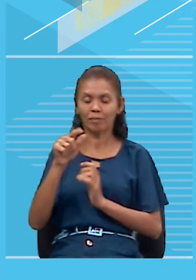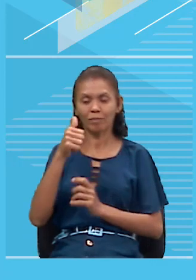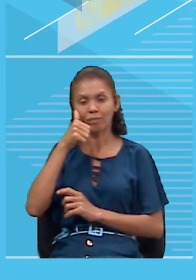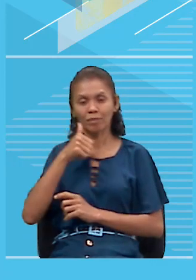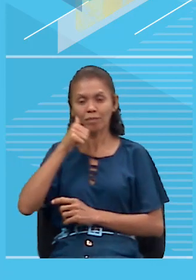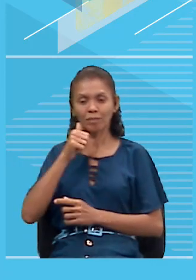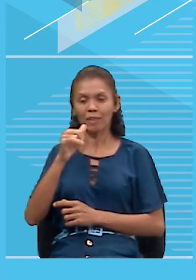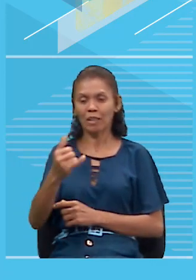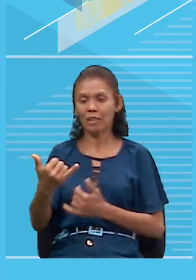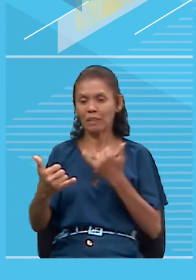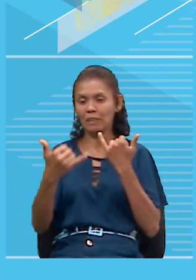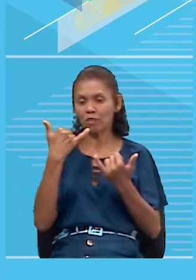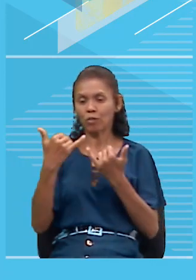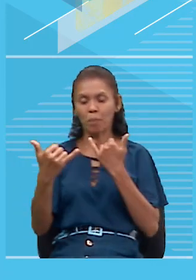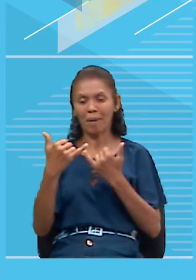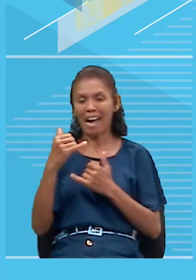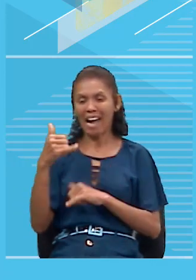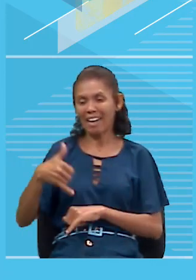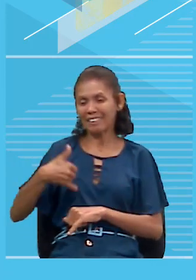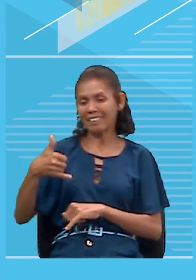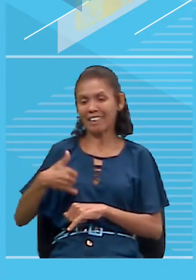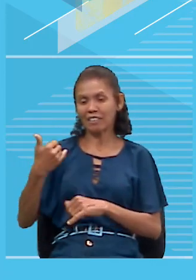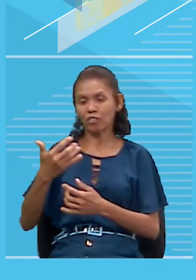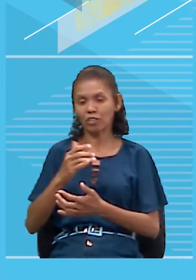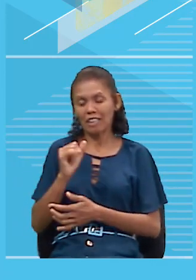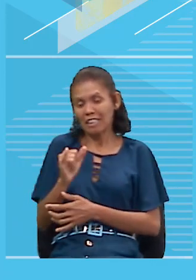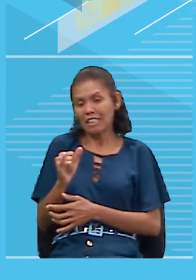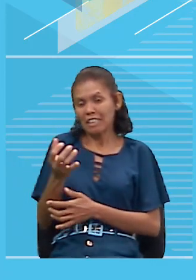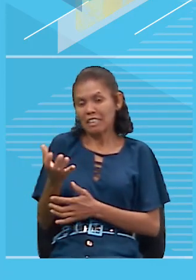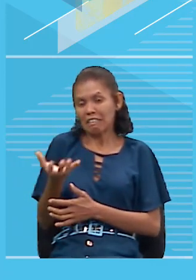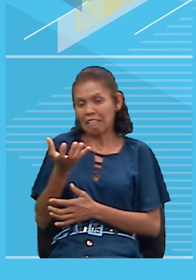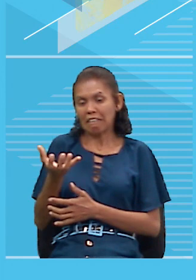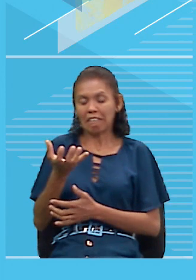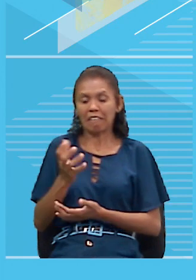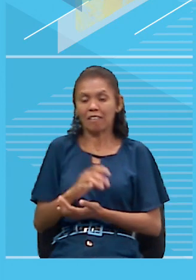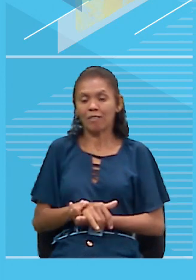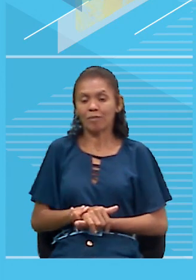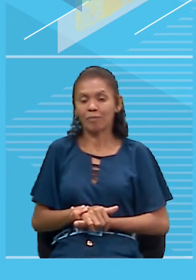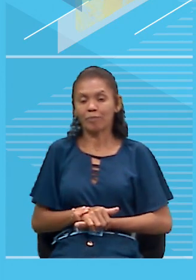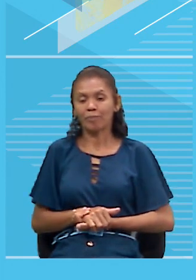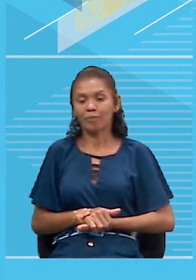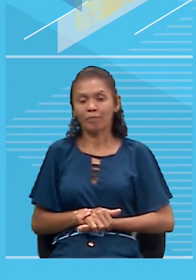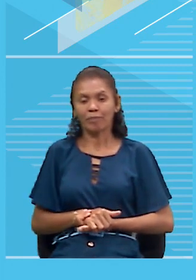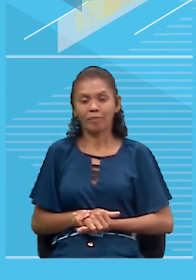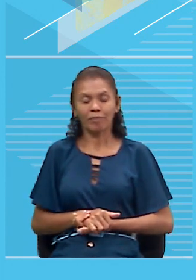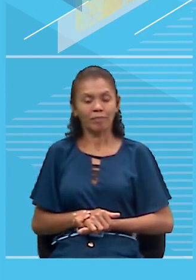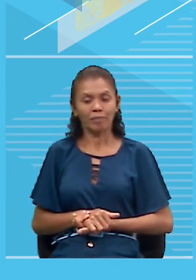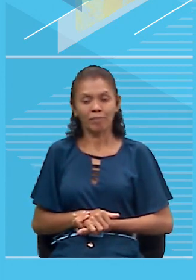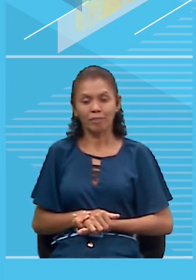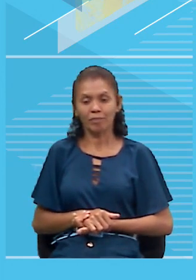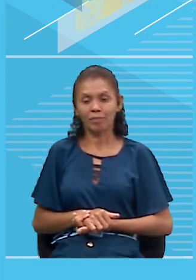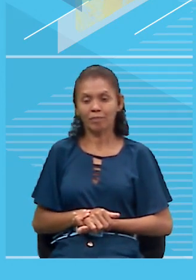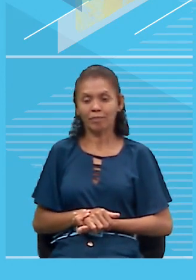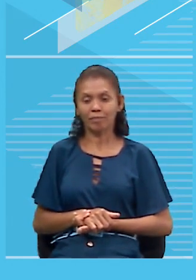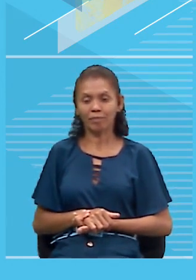vocês querem dizer a idade só se quiser traz a imagem aqui Daniel as